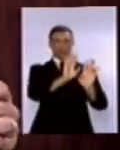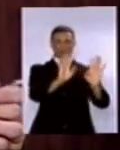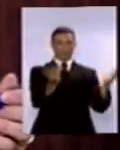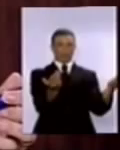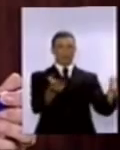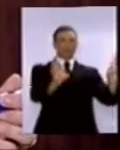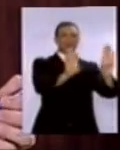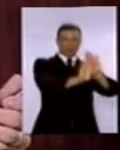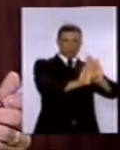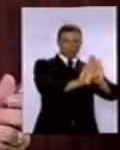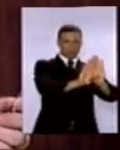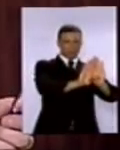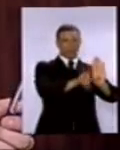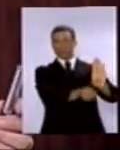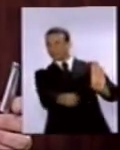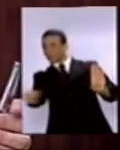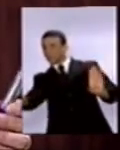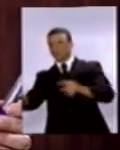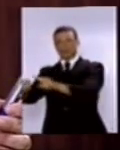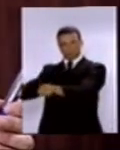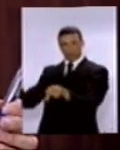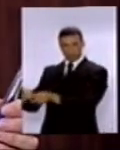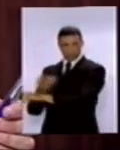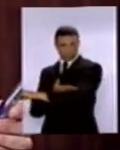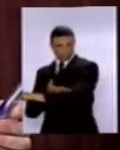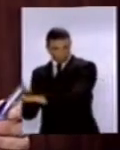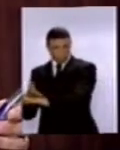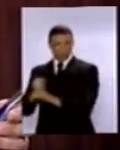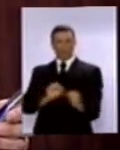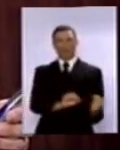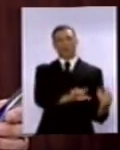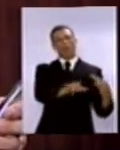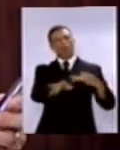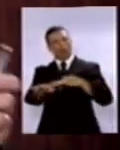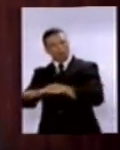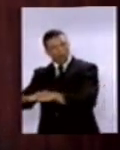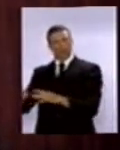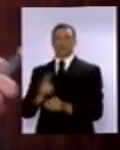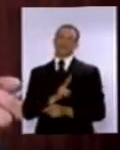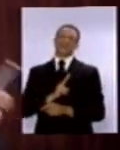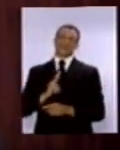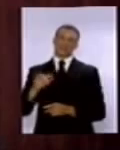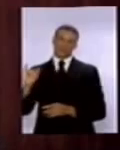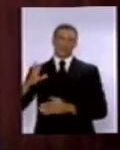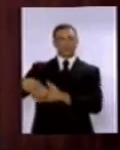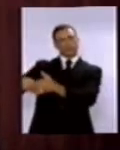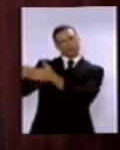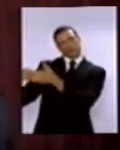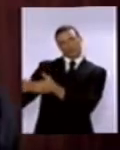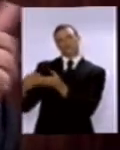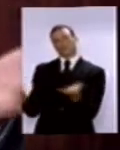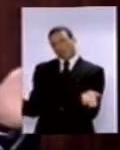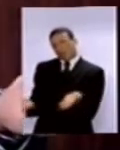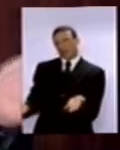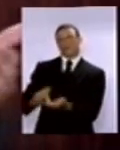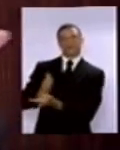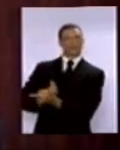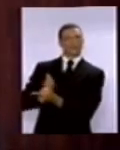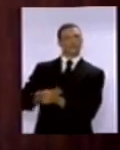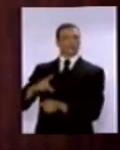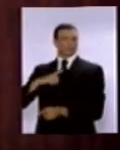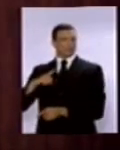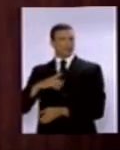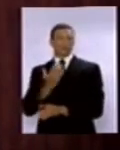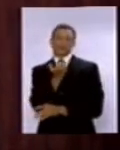para exatamente a continuidade é depois da sessão solene para os cumprimentos que estão acontecendo do outro lado são dos